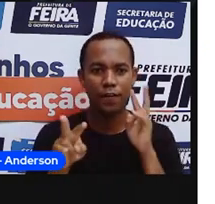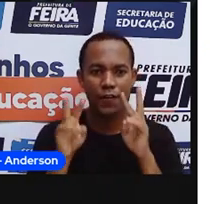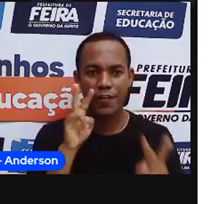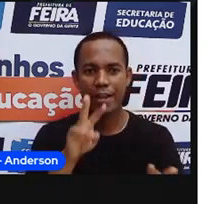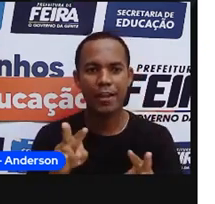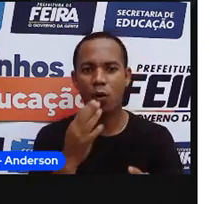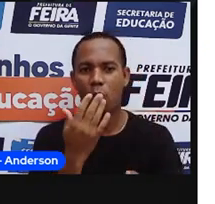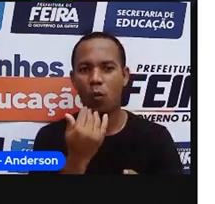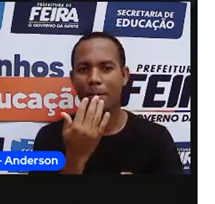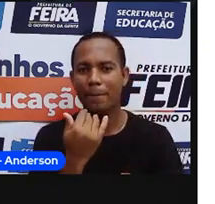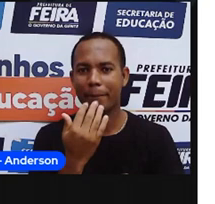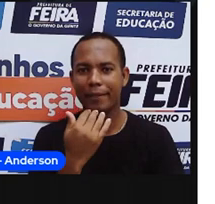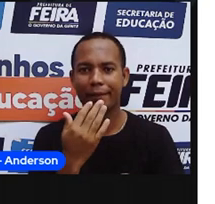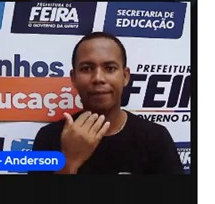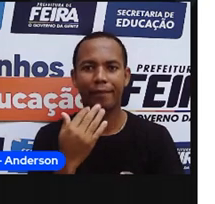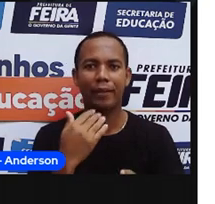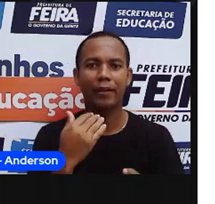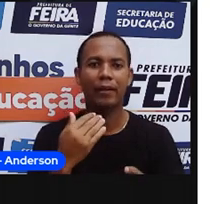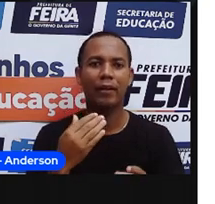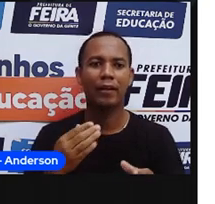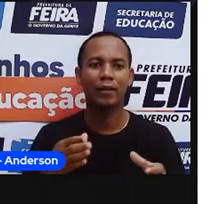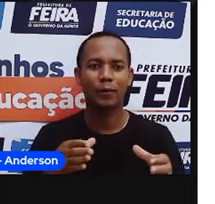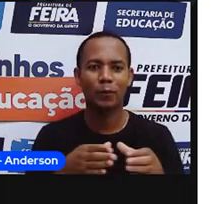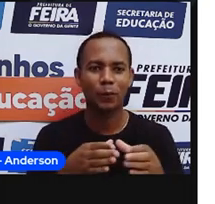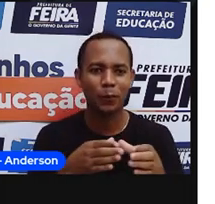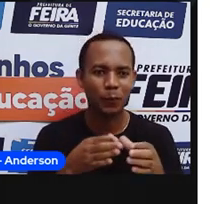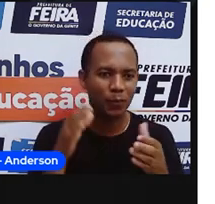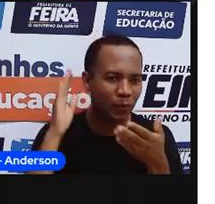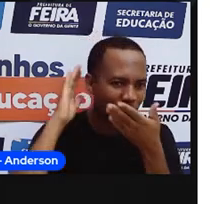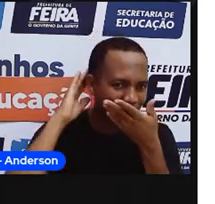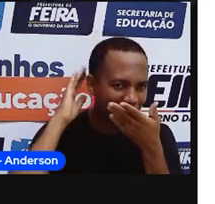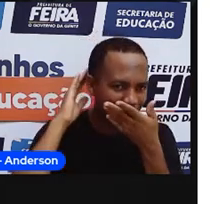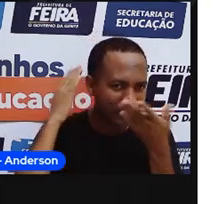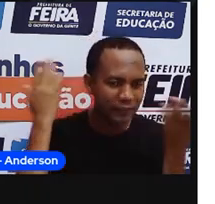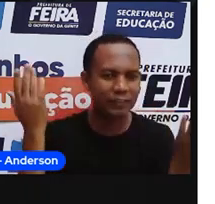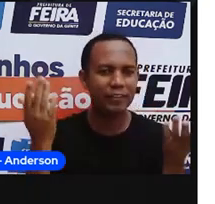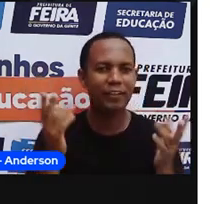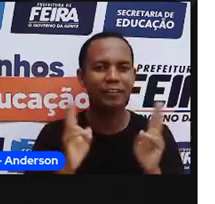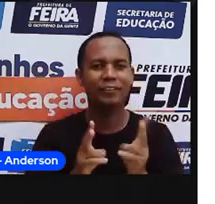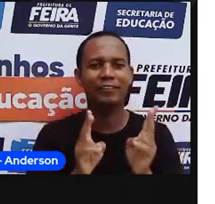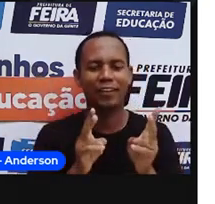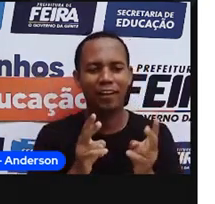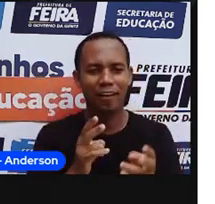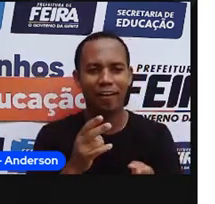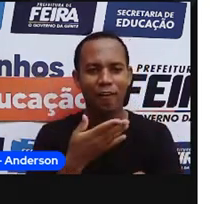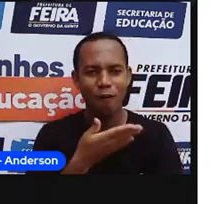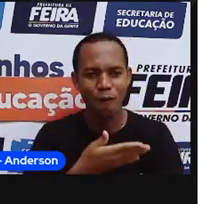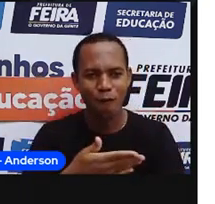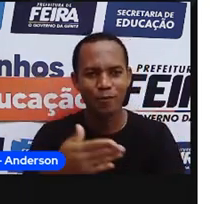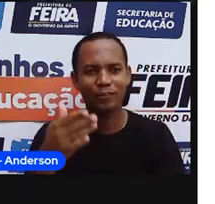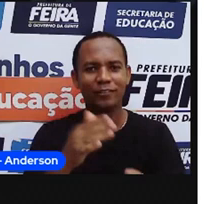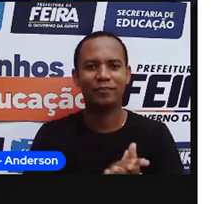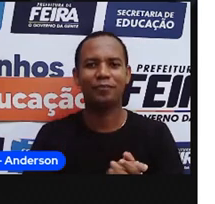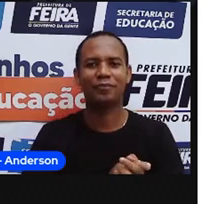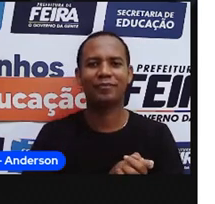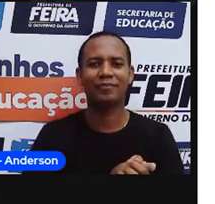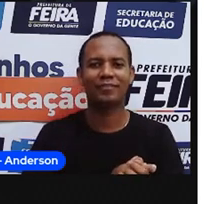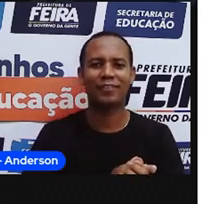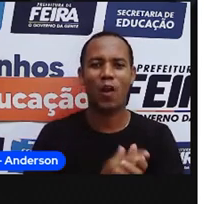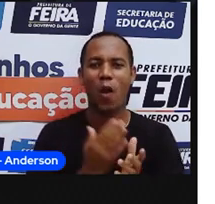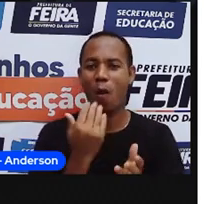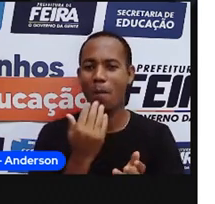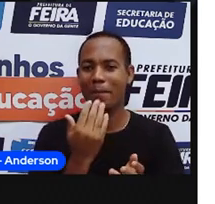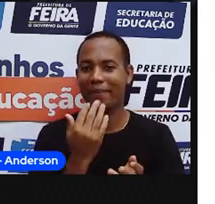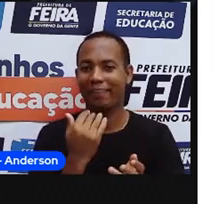comidas, né, de origem indígena que fazem parte do nosso cotidiano, né? A pessoa chega a ficar mais feliz quando fala de